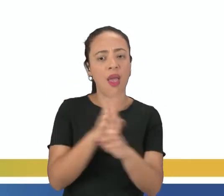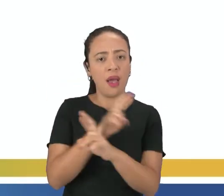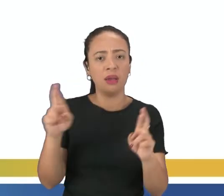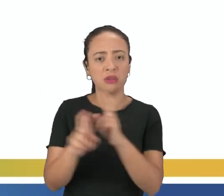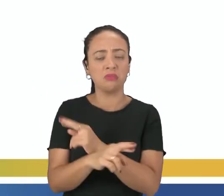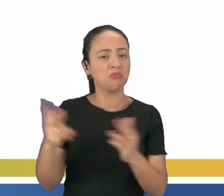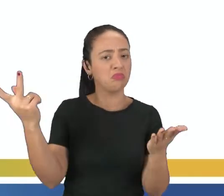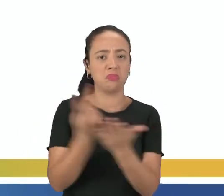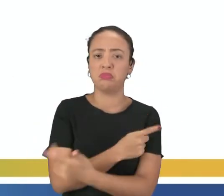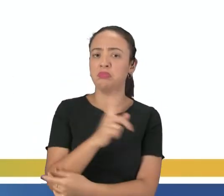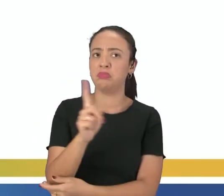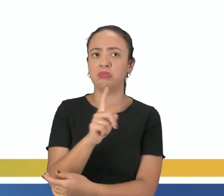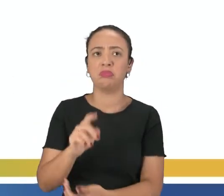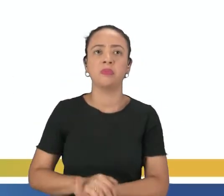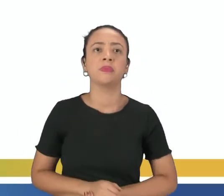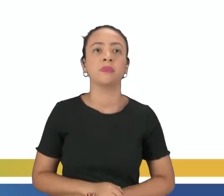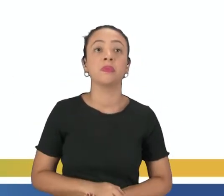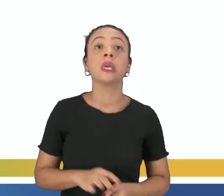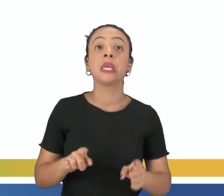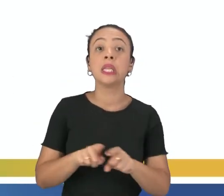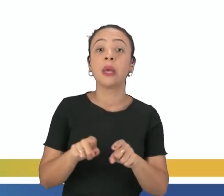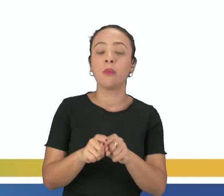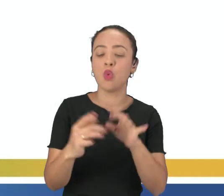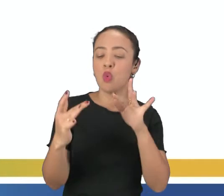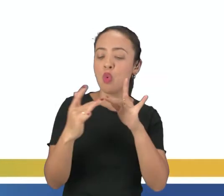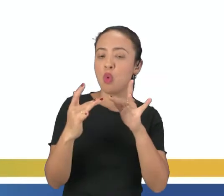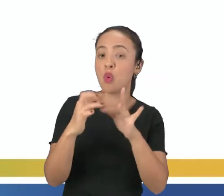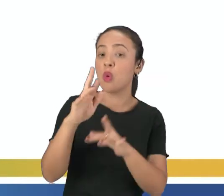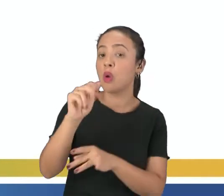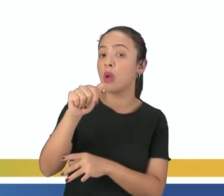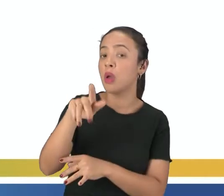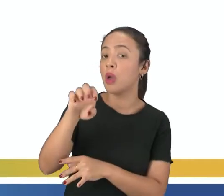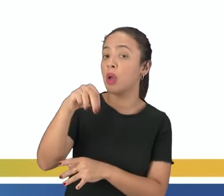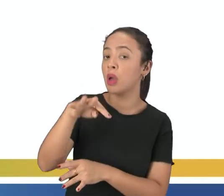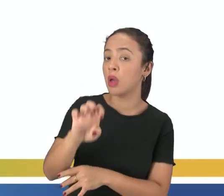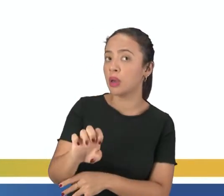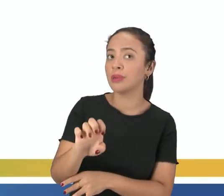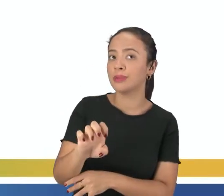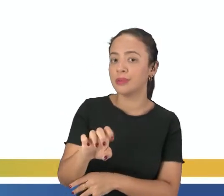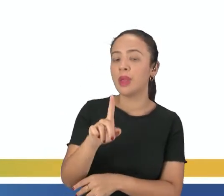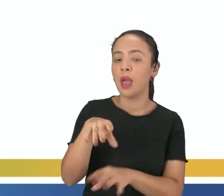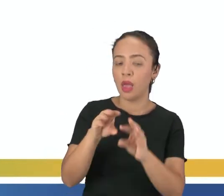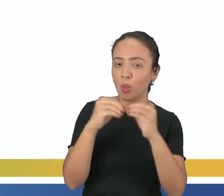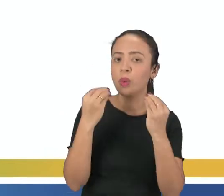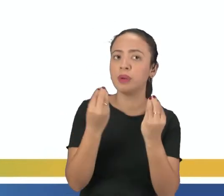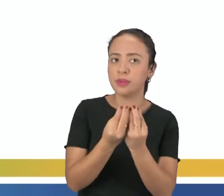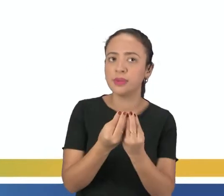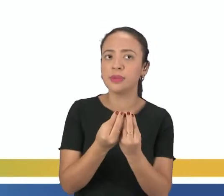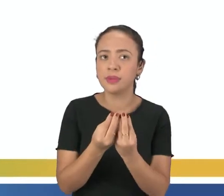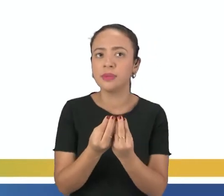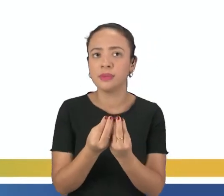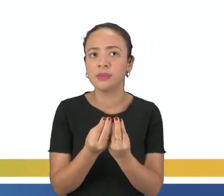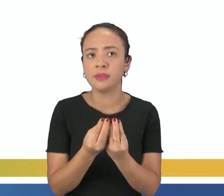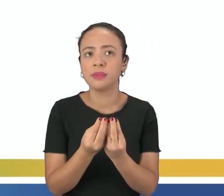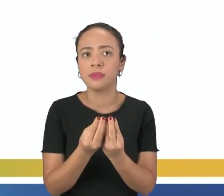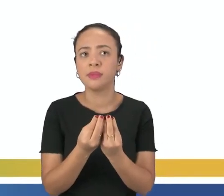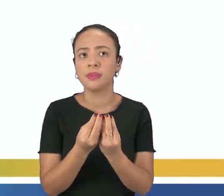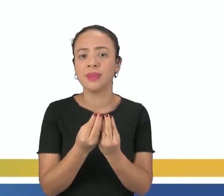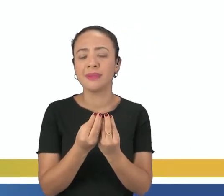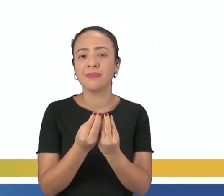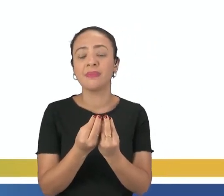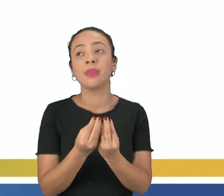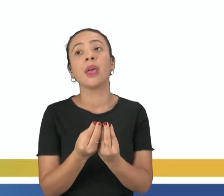vai acontecer, ok? Segundo, o contato entre os reagentes, que são essas substâncias. Essa